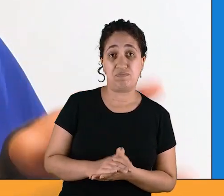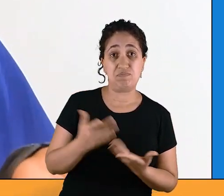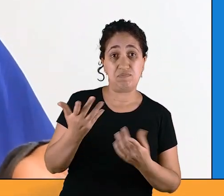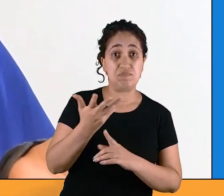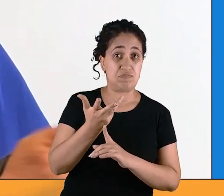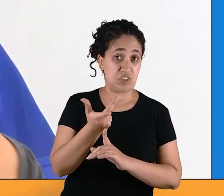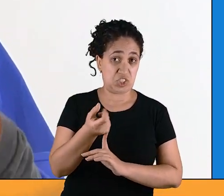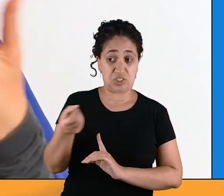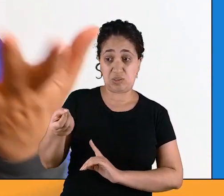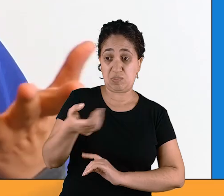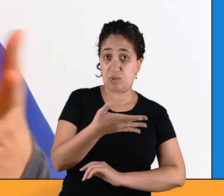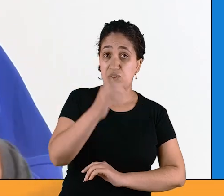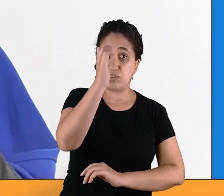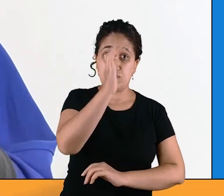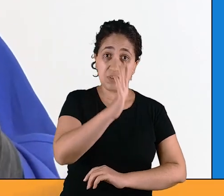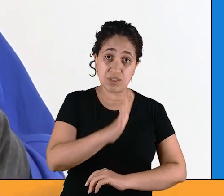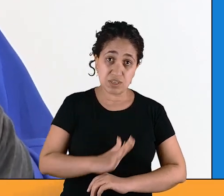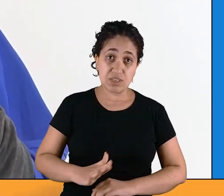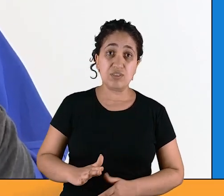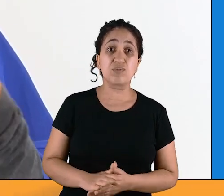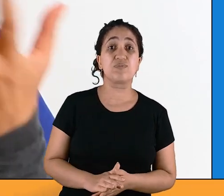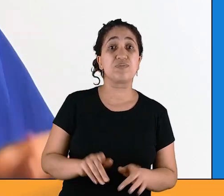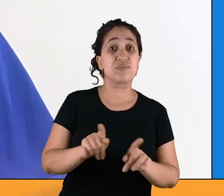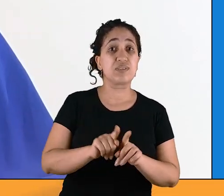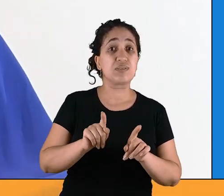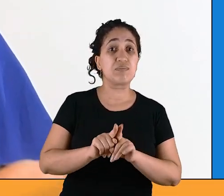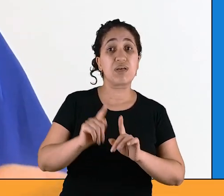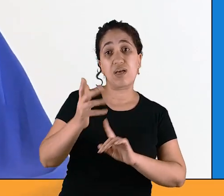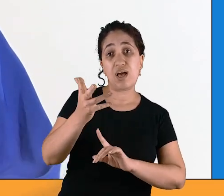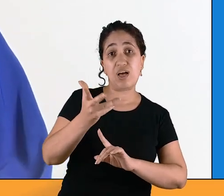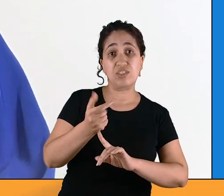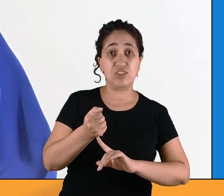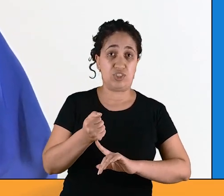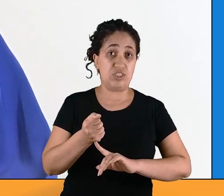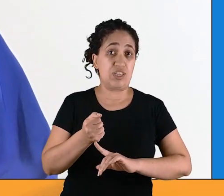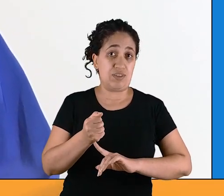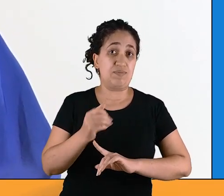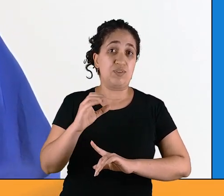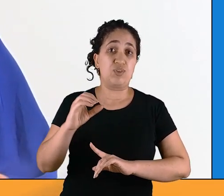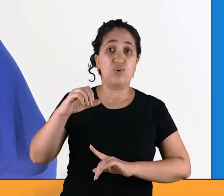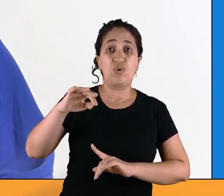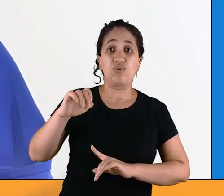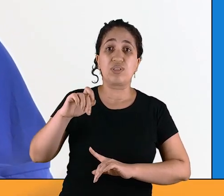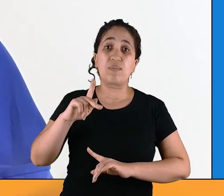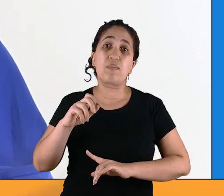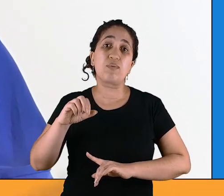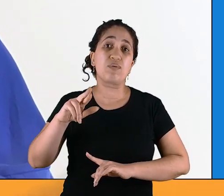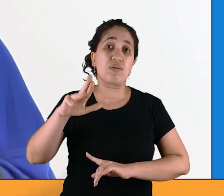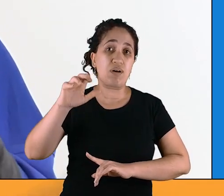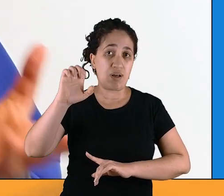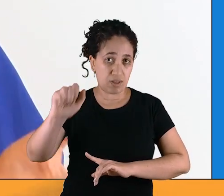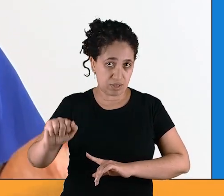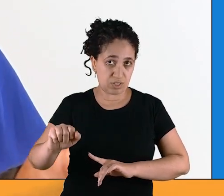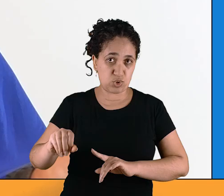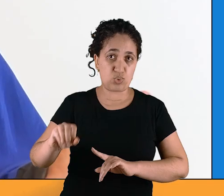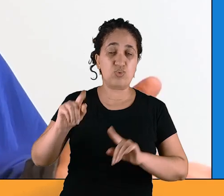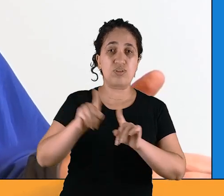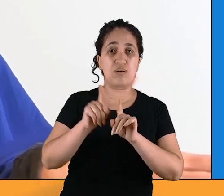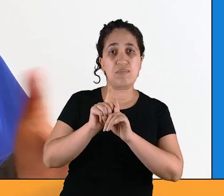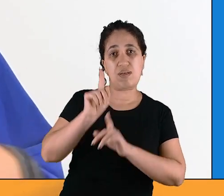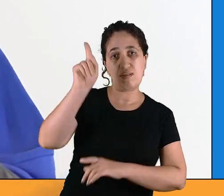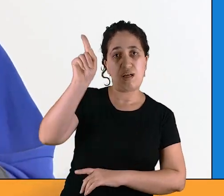uma artista do modernismo brasileiro, e artistas contemporâneos também atuais. Né? Existe uma